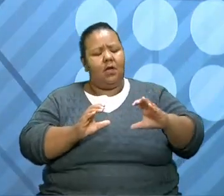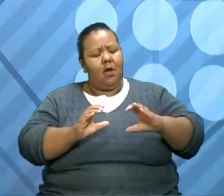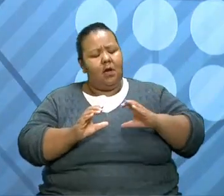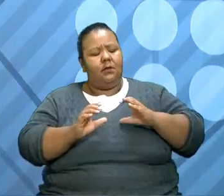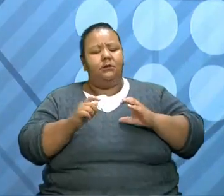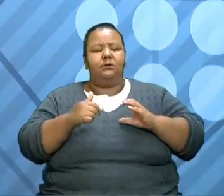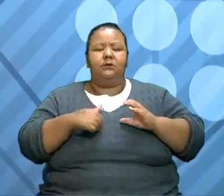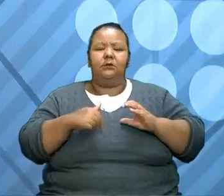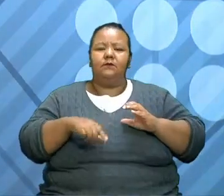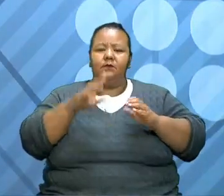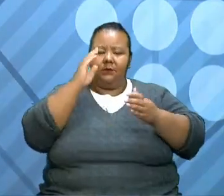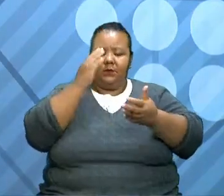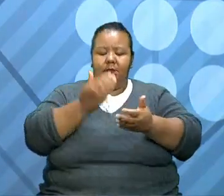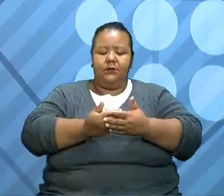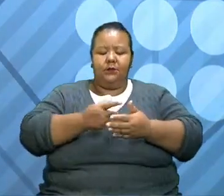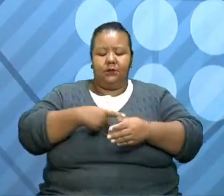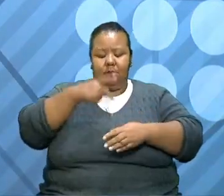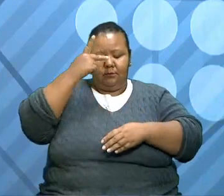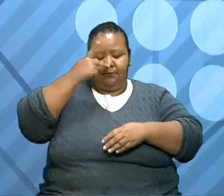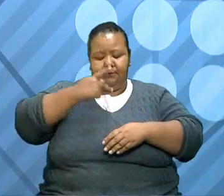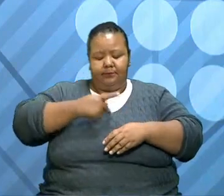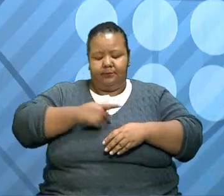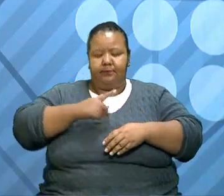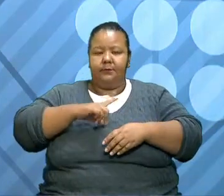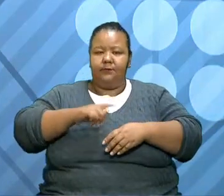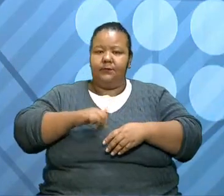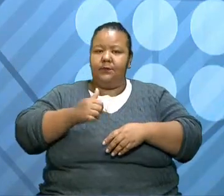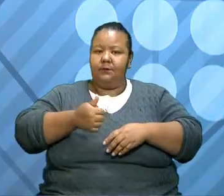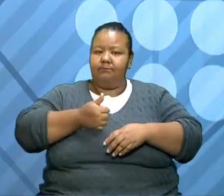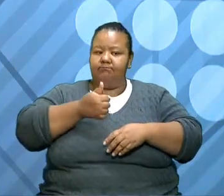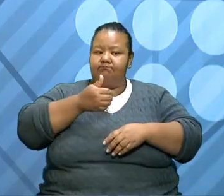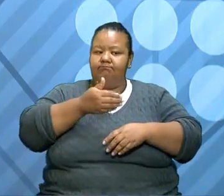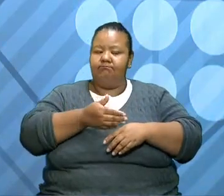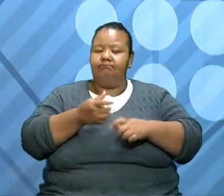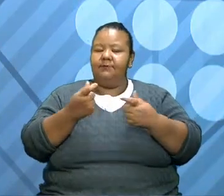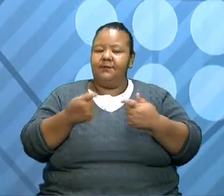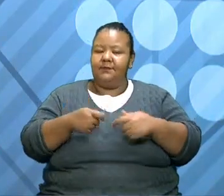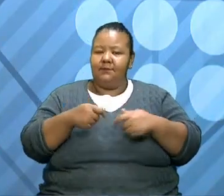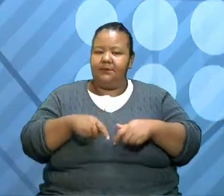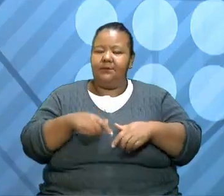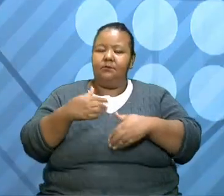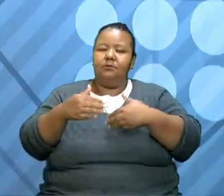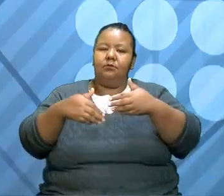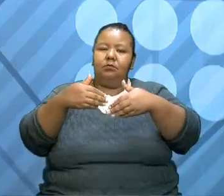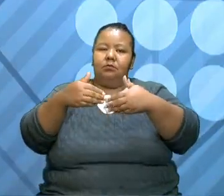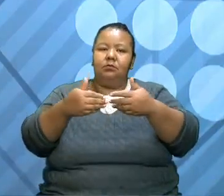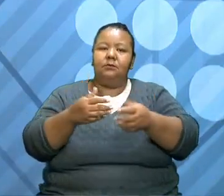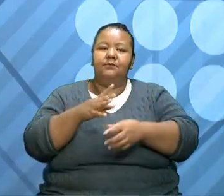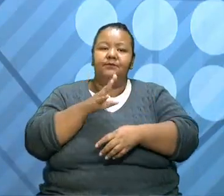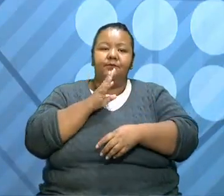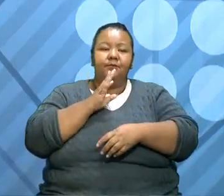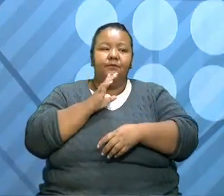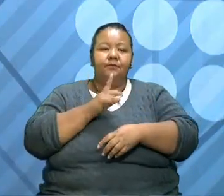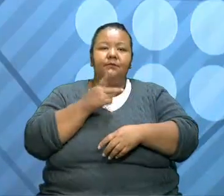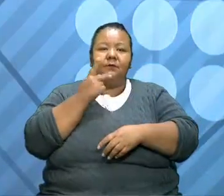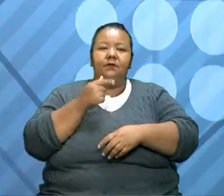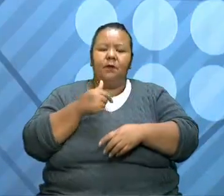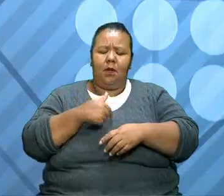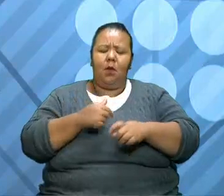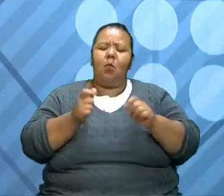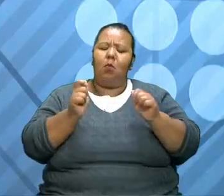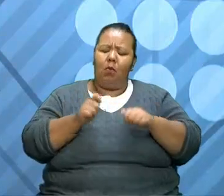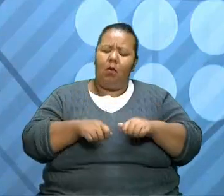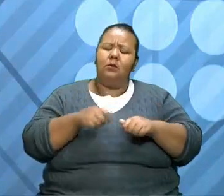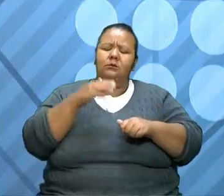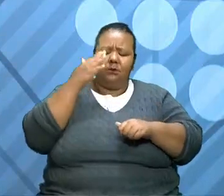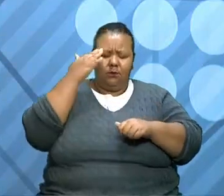você acredita no seu potencial, você tem uma autoestima ali que precisa ser desenvolvida e você se conhece, fala assim, não, eu sou capaz, eu